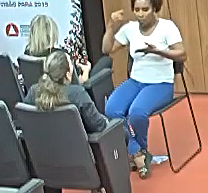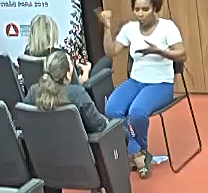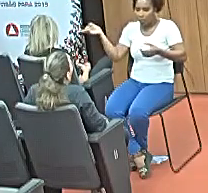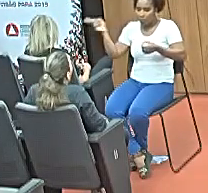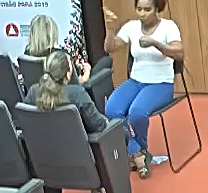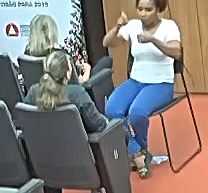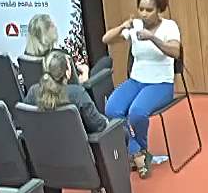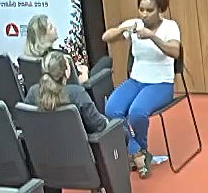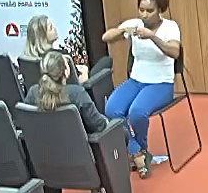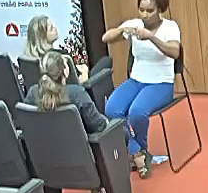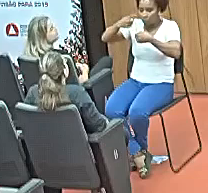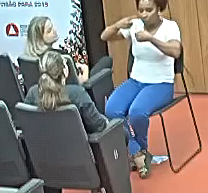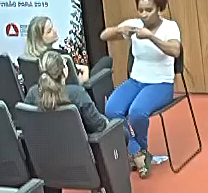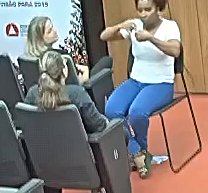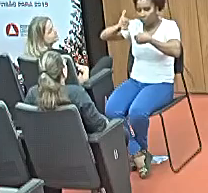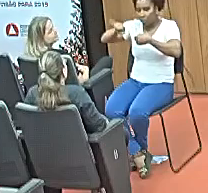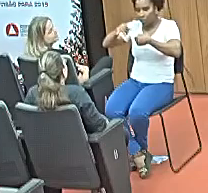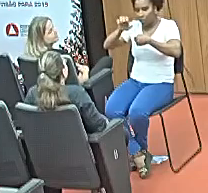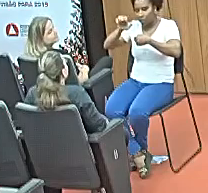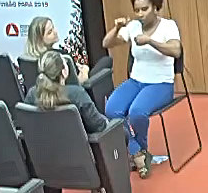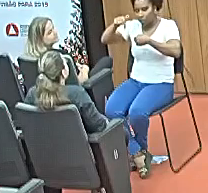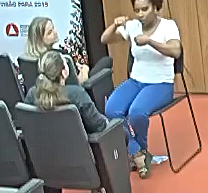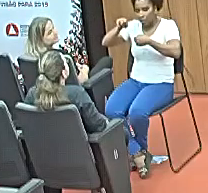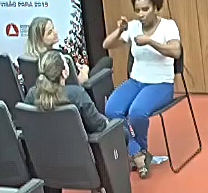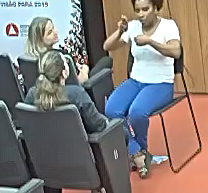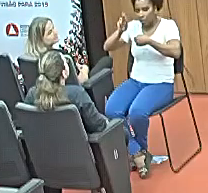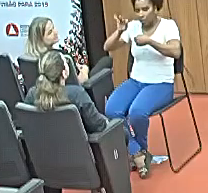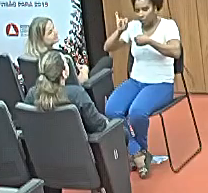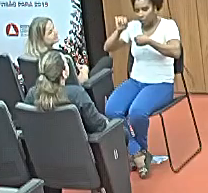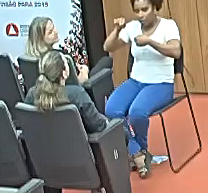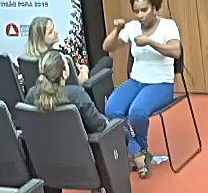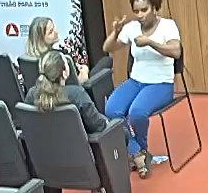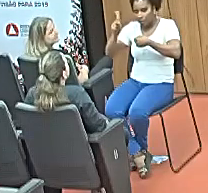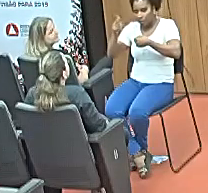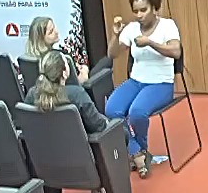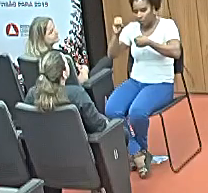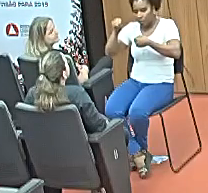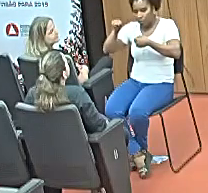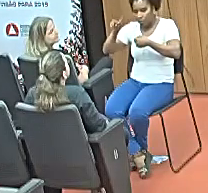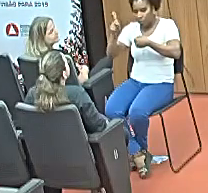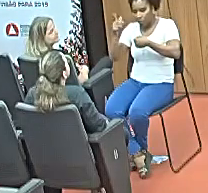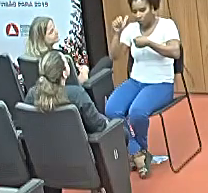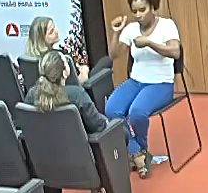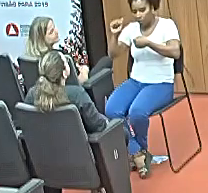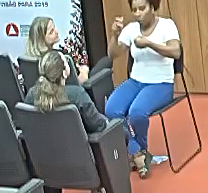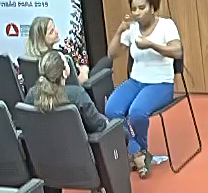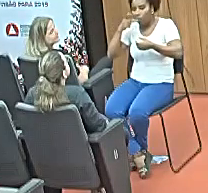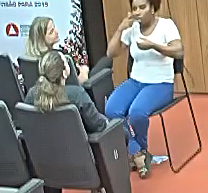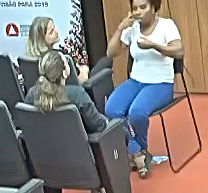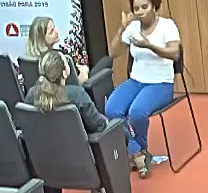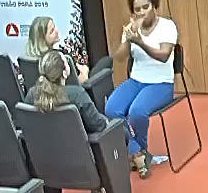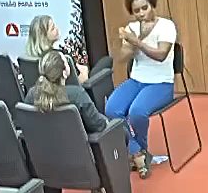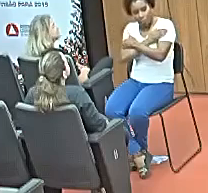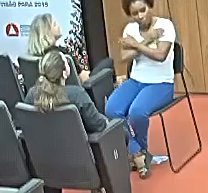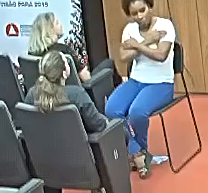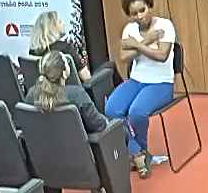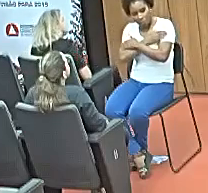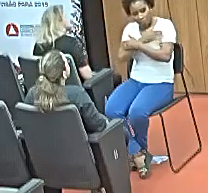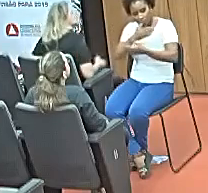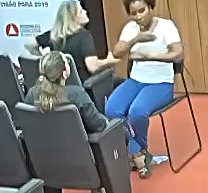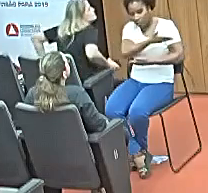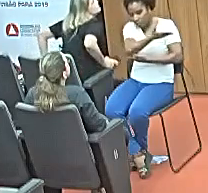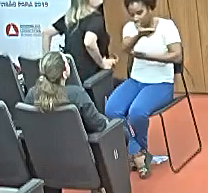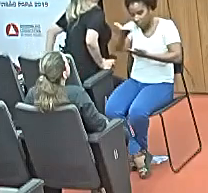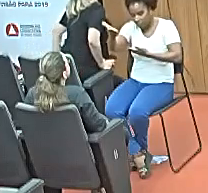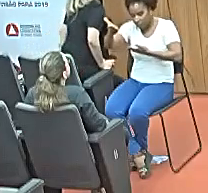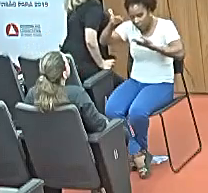todo final de semana um grande abraço a todos vocês vão retornar à casa e cumprir a finalidade da reunião a presidente agradece a